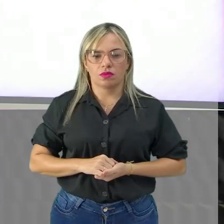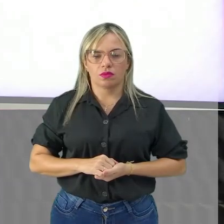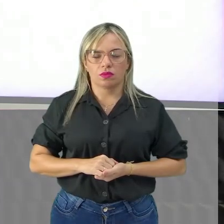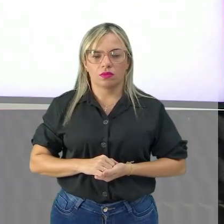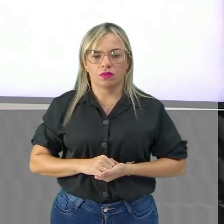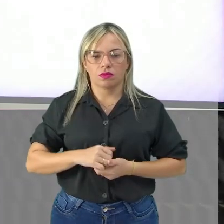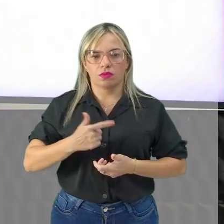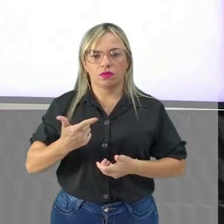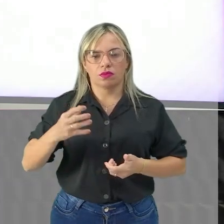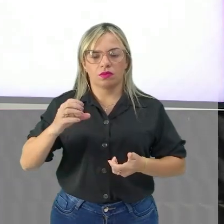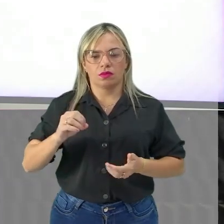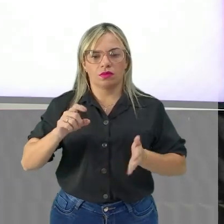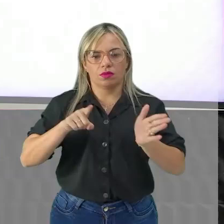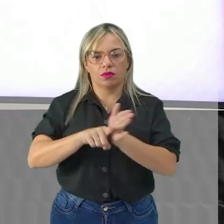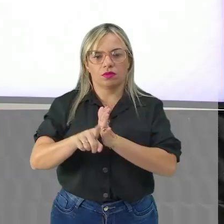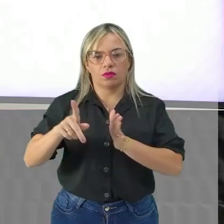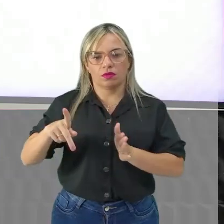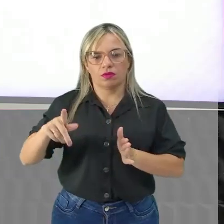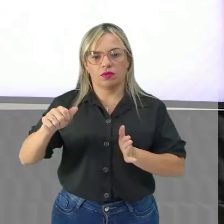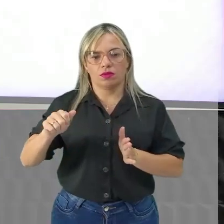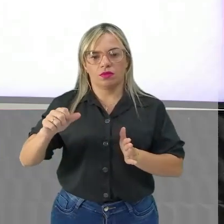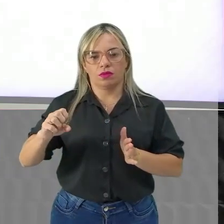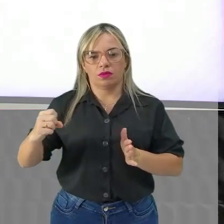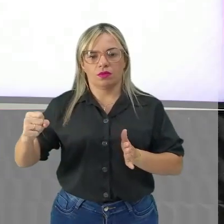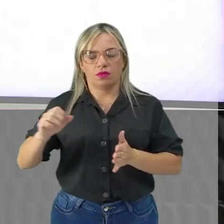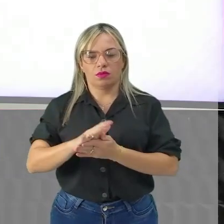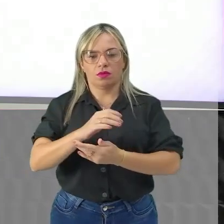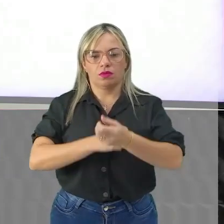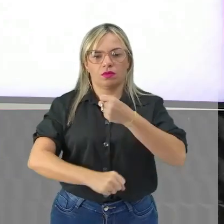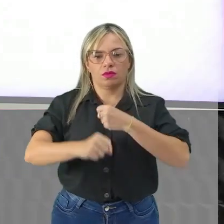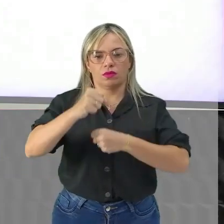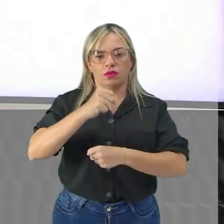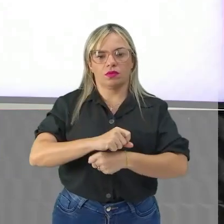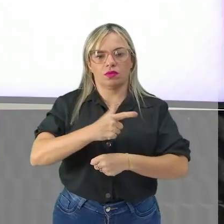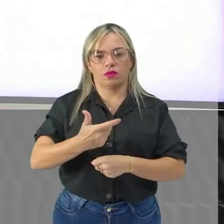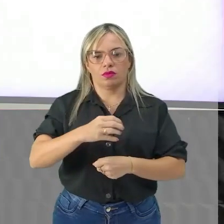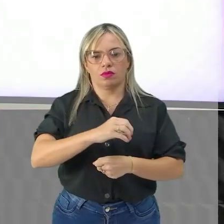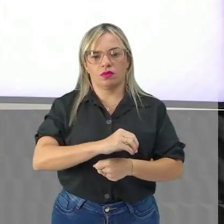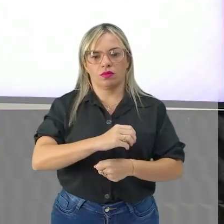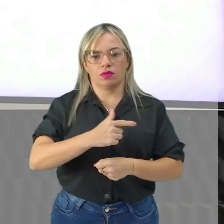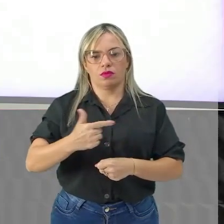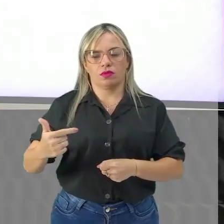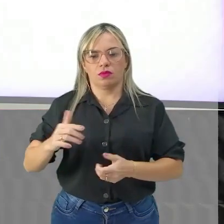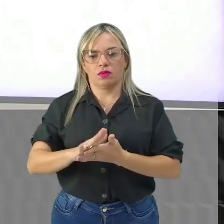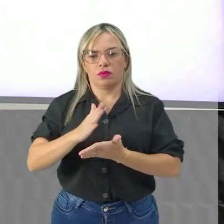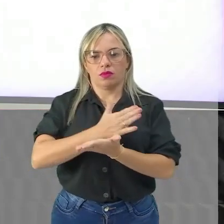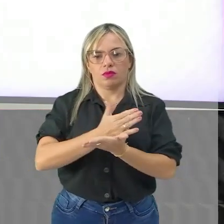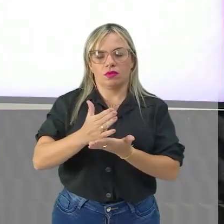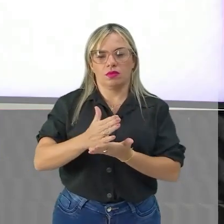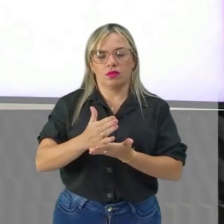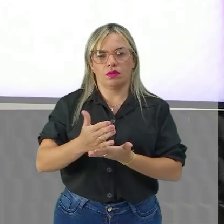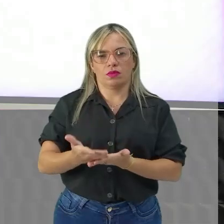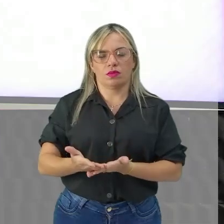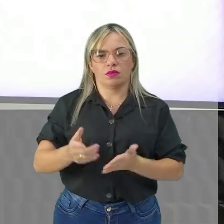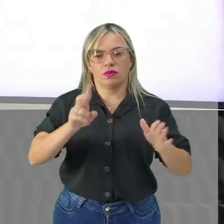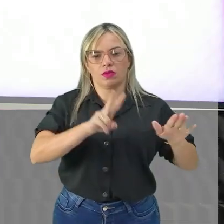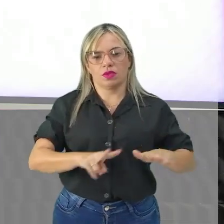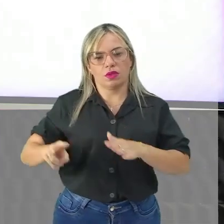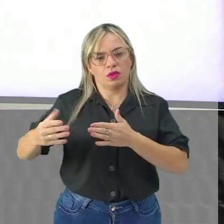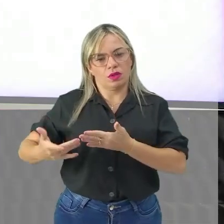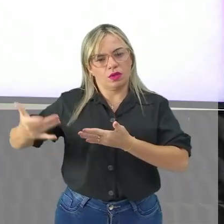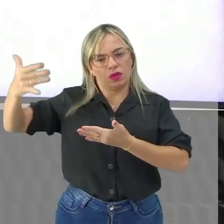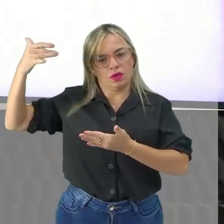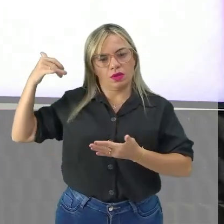Na questão 20, né, PAIS 2022, diz assim, no começo da semana passada, o Comitê